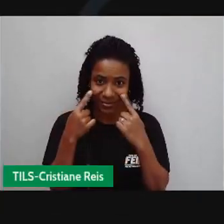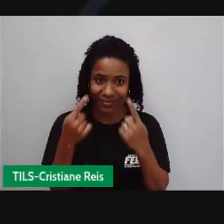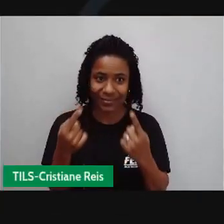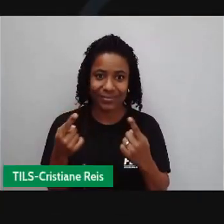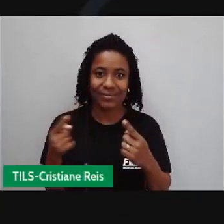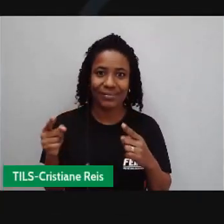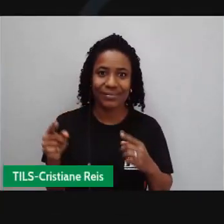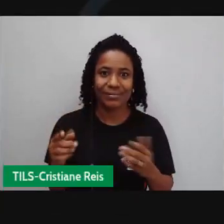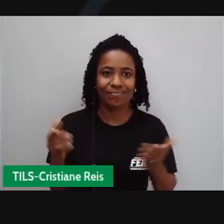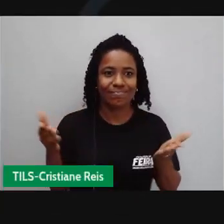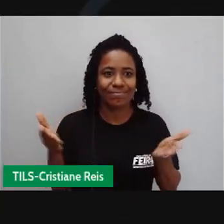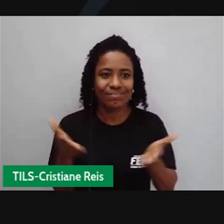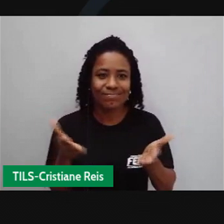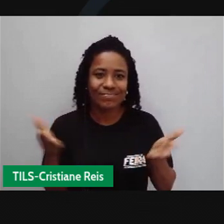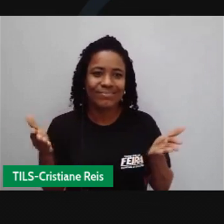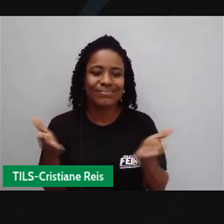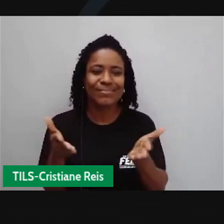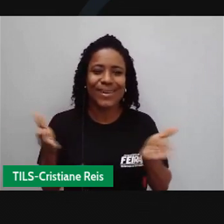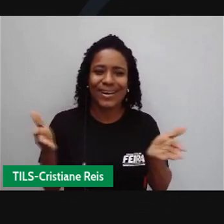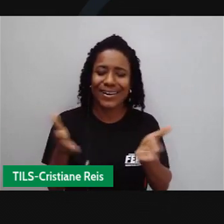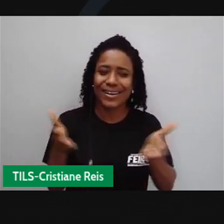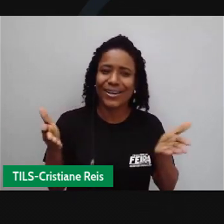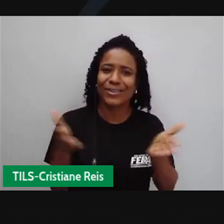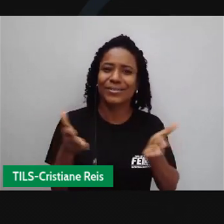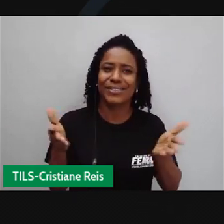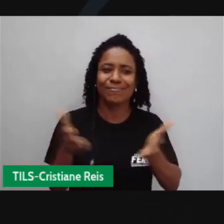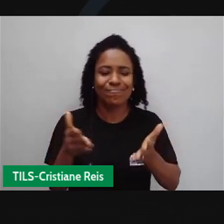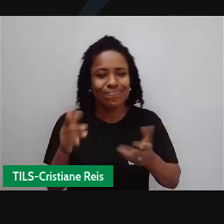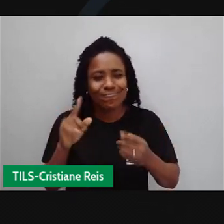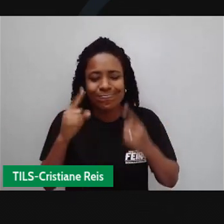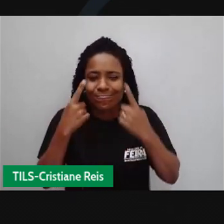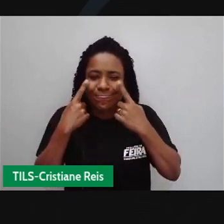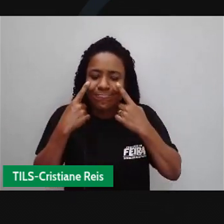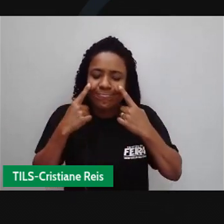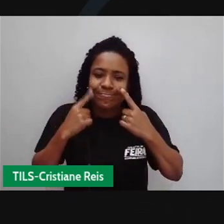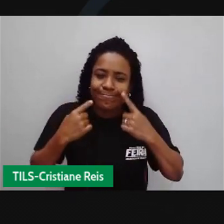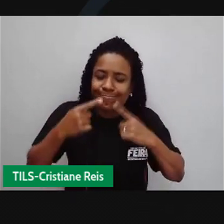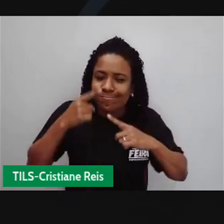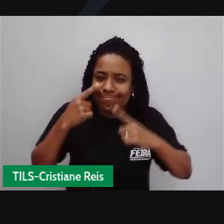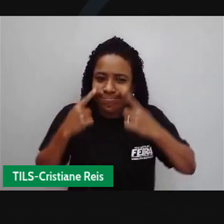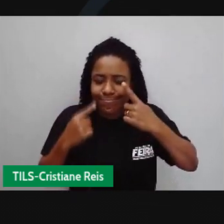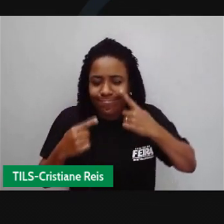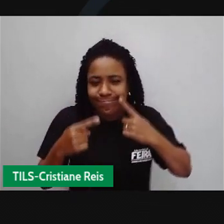Agora tô aqui, chorando pelos cantos sem você.